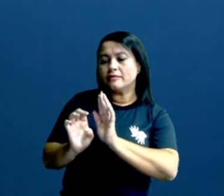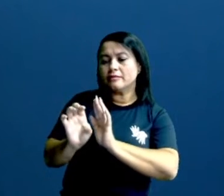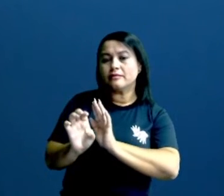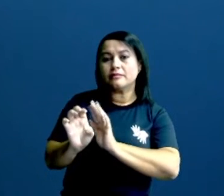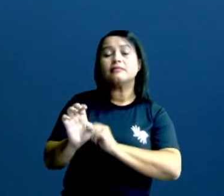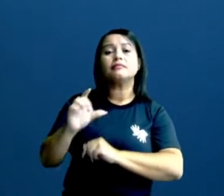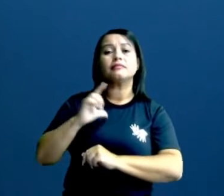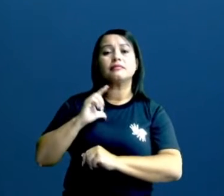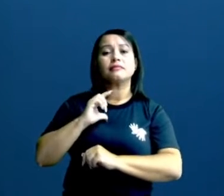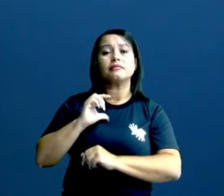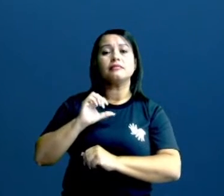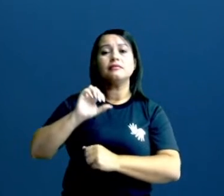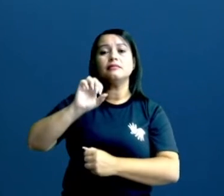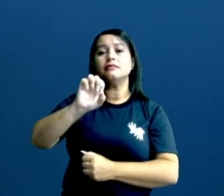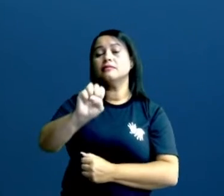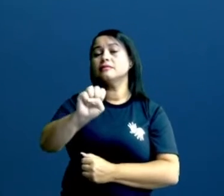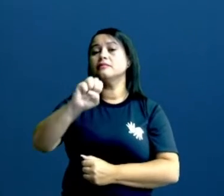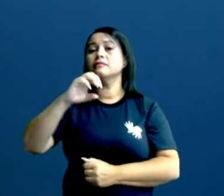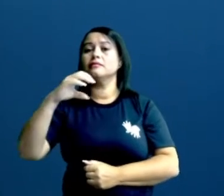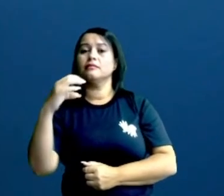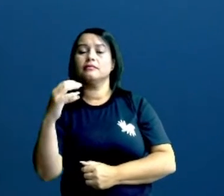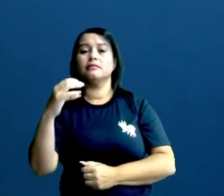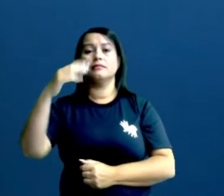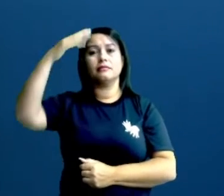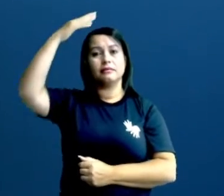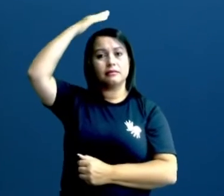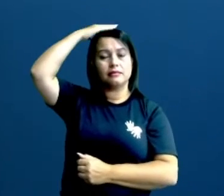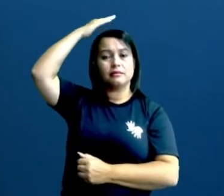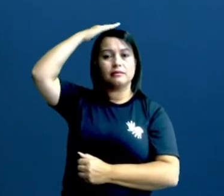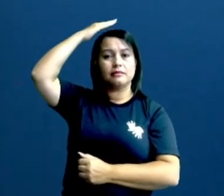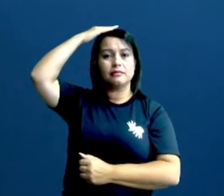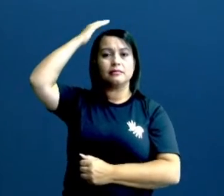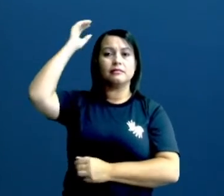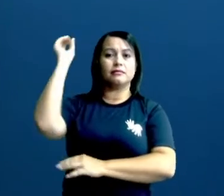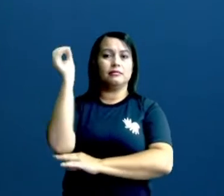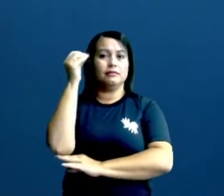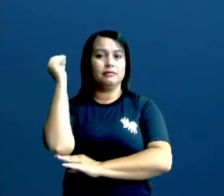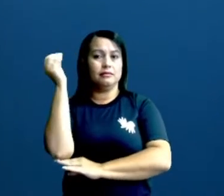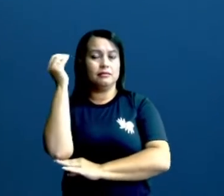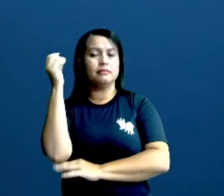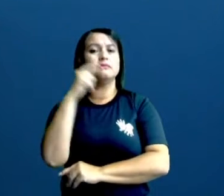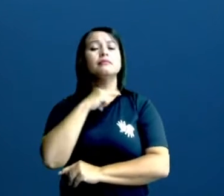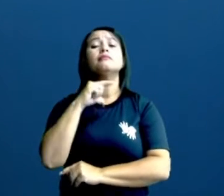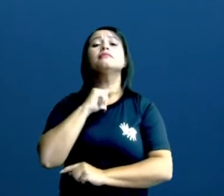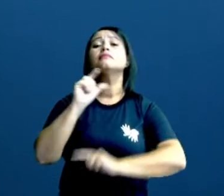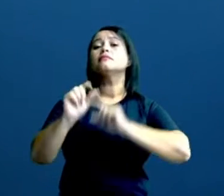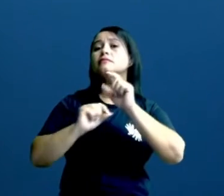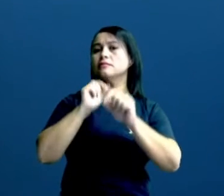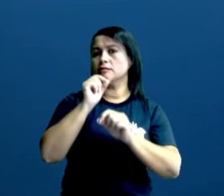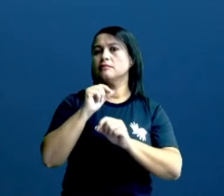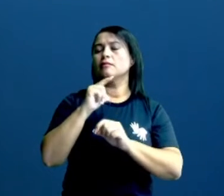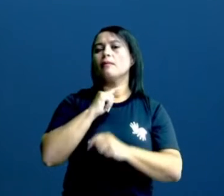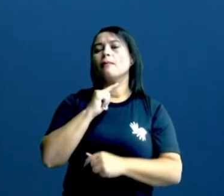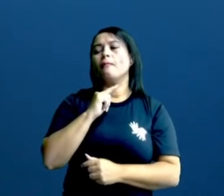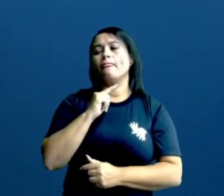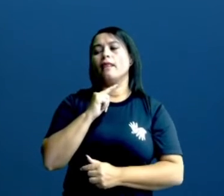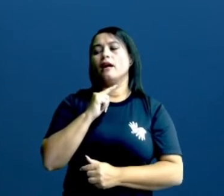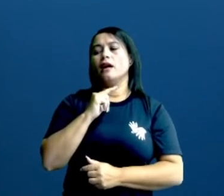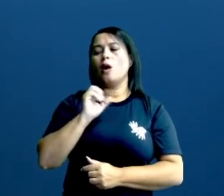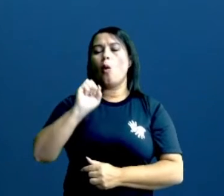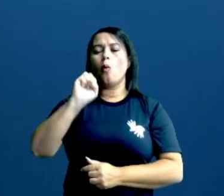por Santa Catarina, Paraná, Santa Catarina e Rio Grande do Sul, né? Elas têm